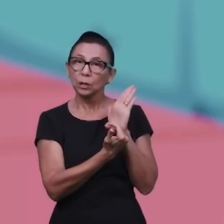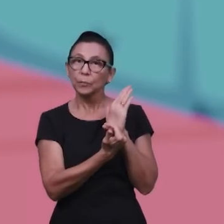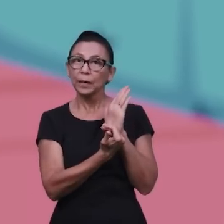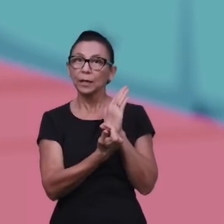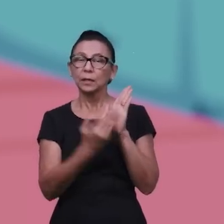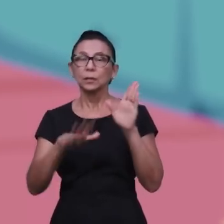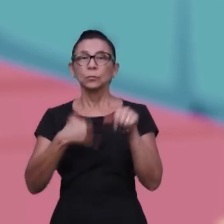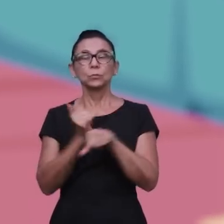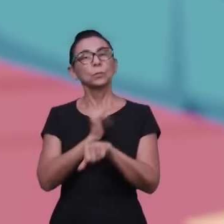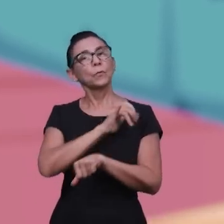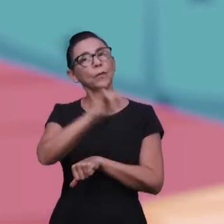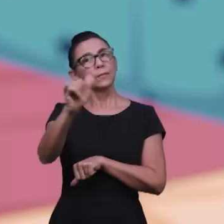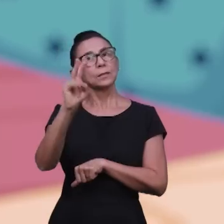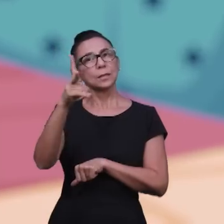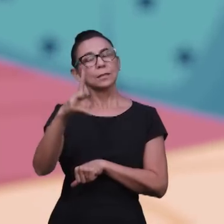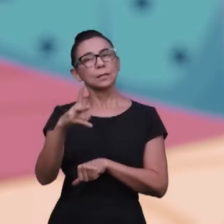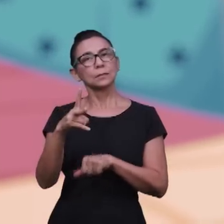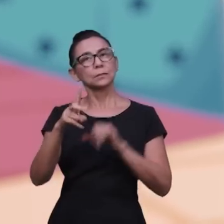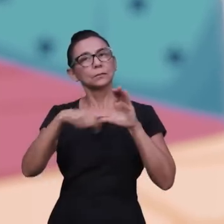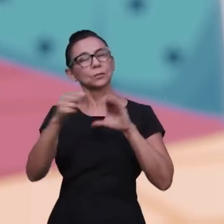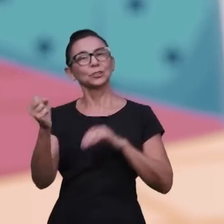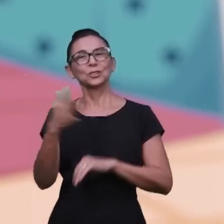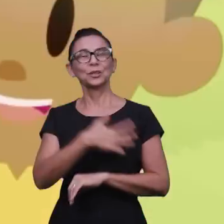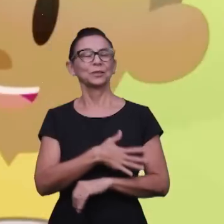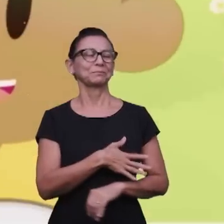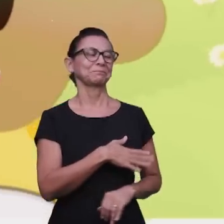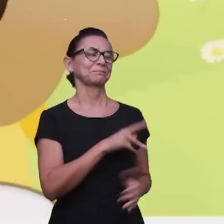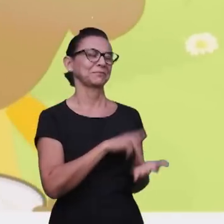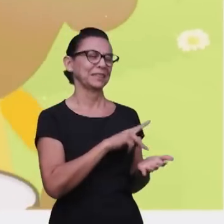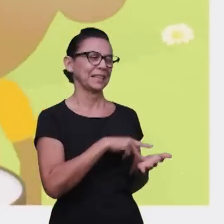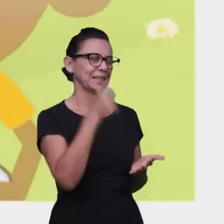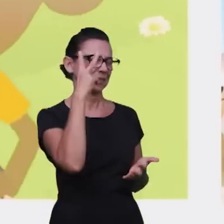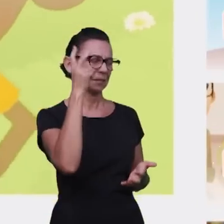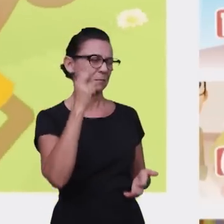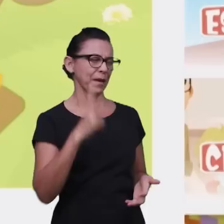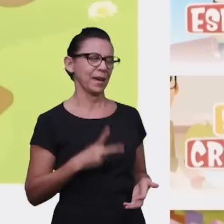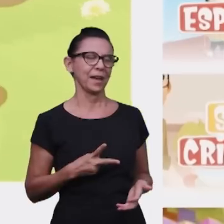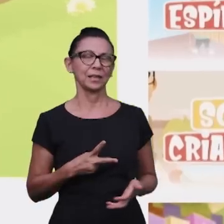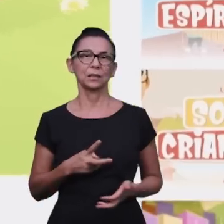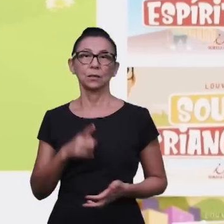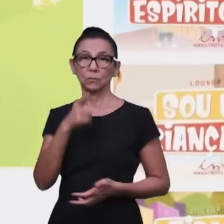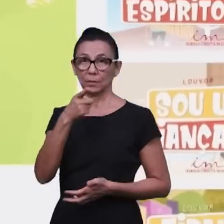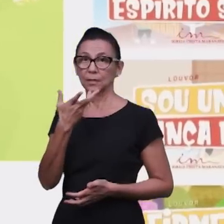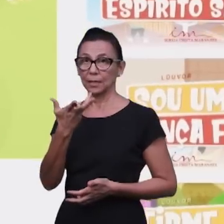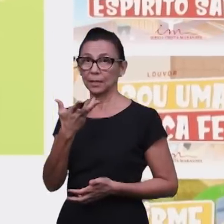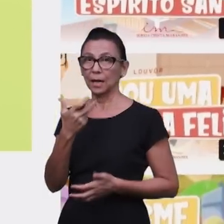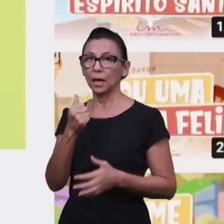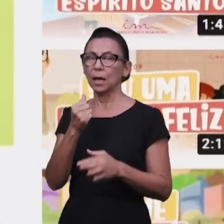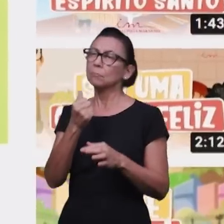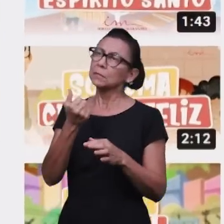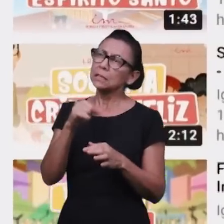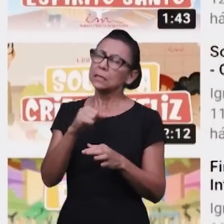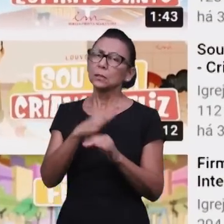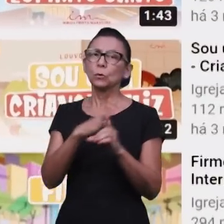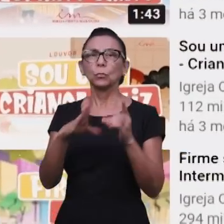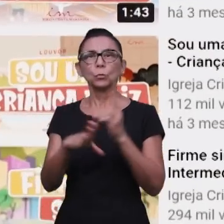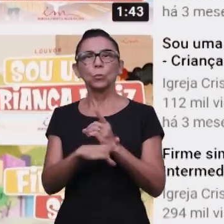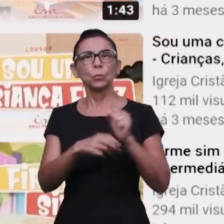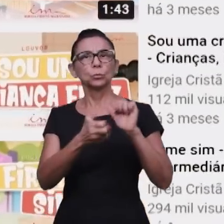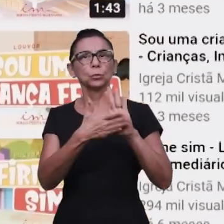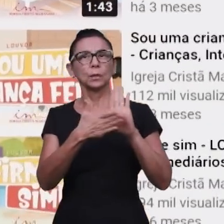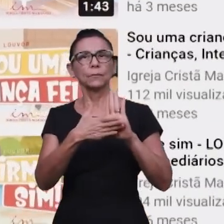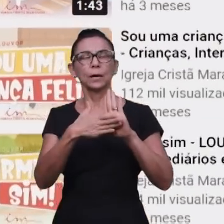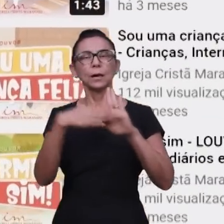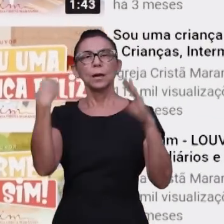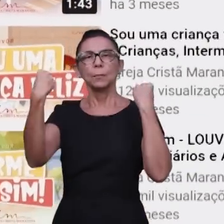você sempre que tiver um vídeo novo. É isso aí, Guguinha. E se você quiser enviar um culto ou um louvor para um familiar